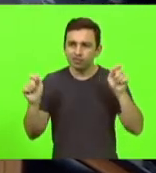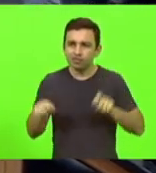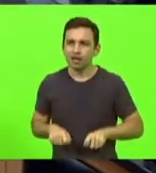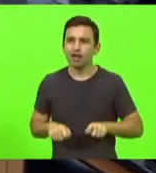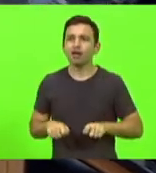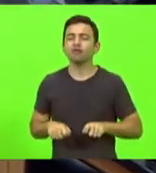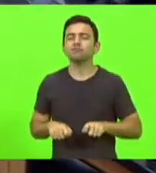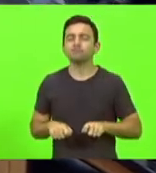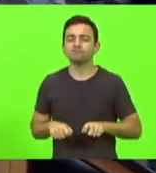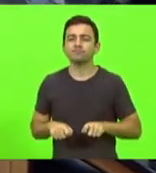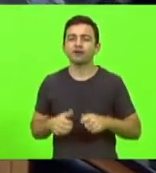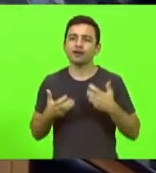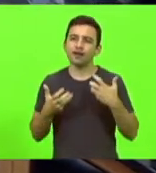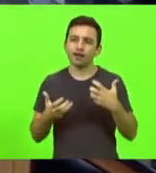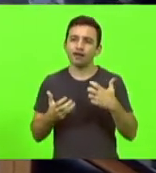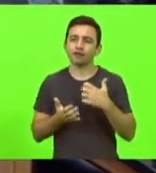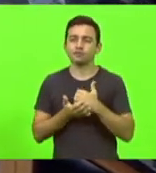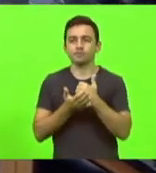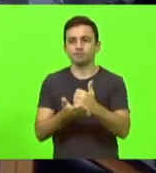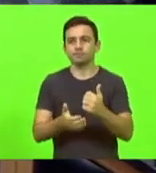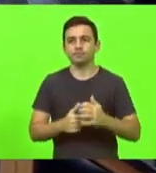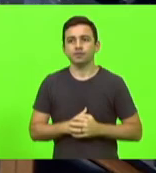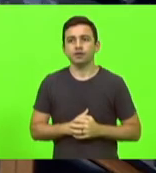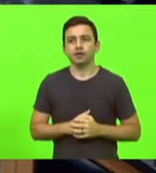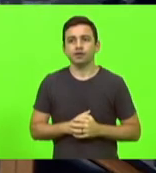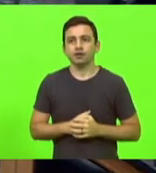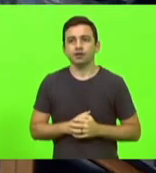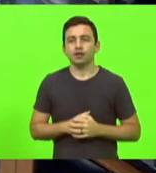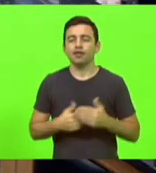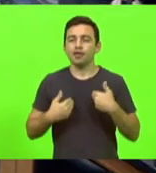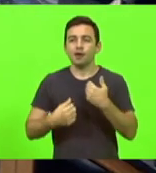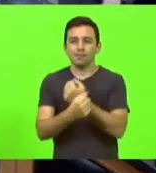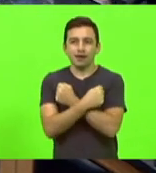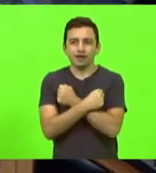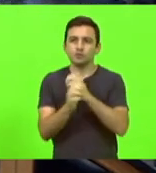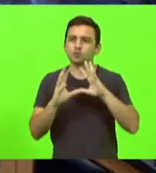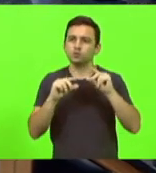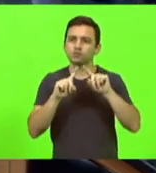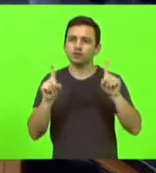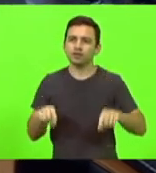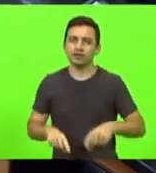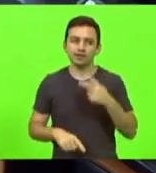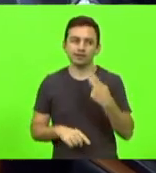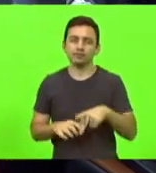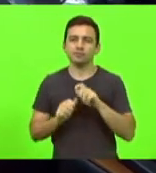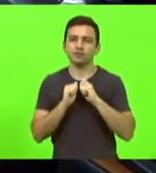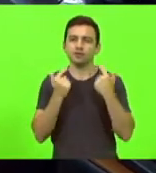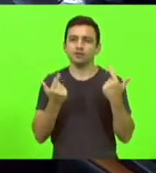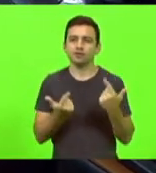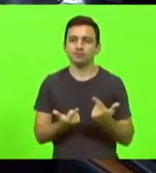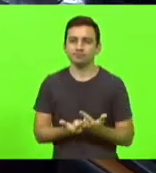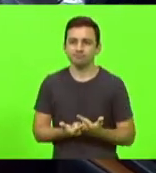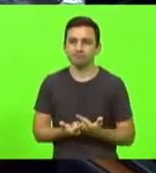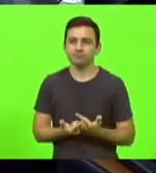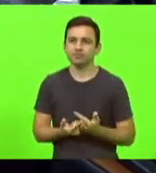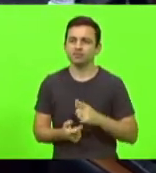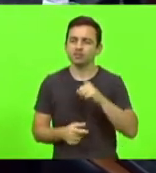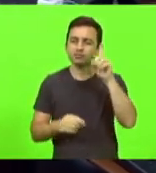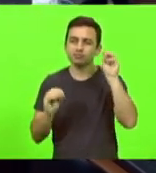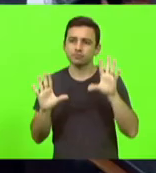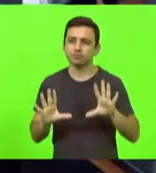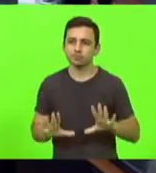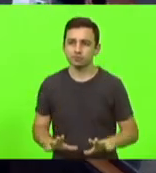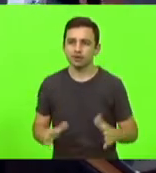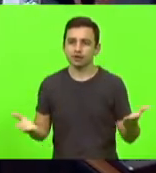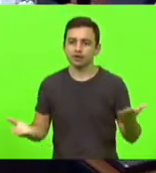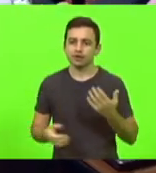comigo. Deixo também, senhor presidente, o meu abraço a todos os funcionários e funcionárias desta casa. Que Deus nos abençoe nesse